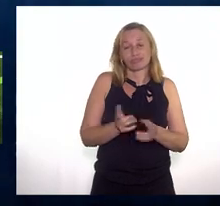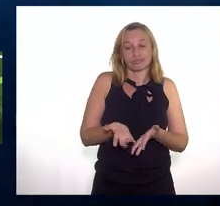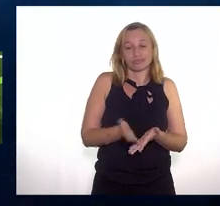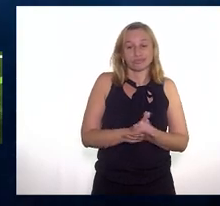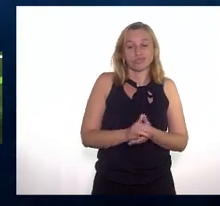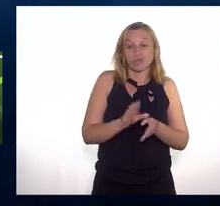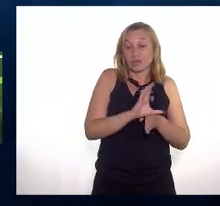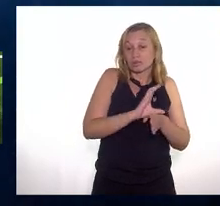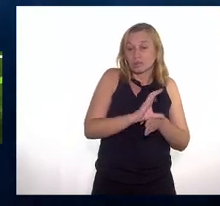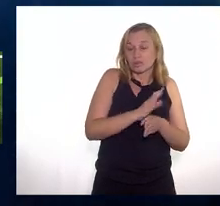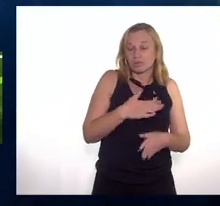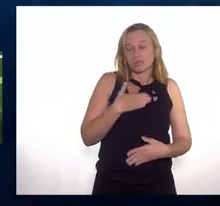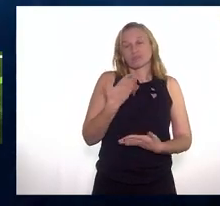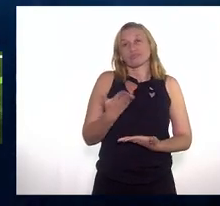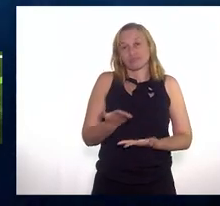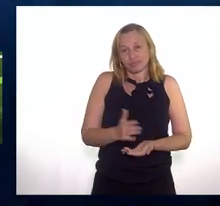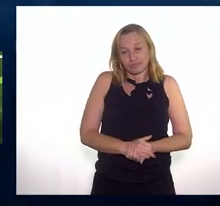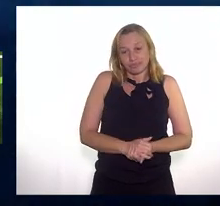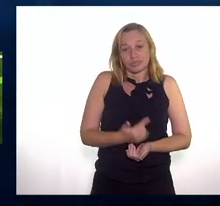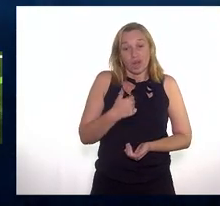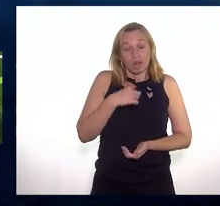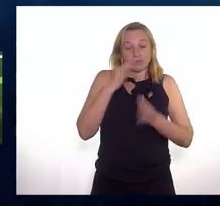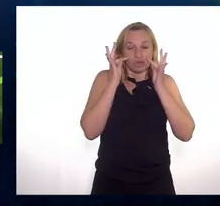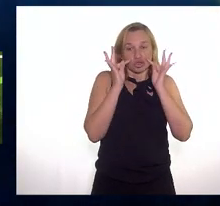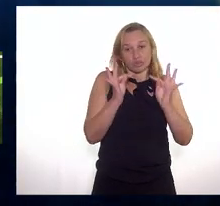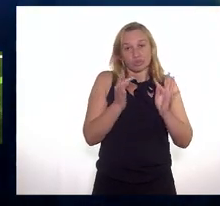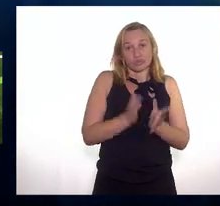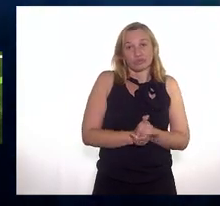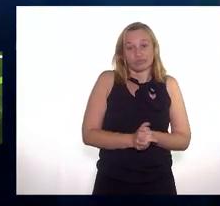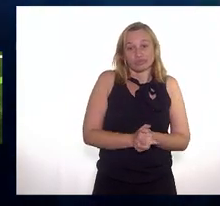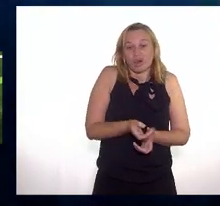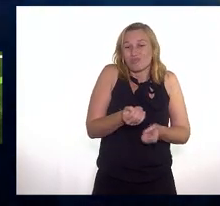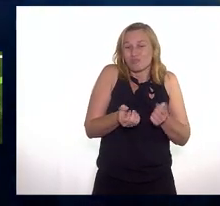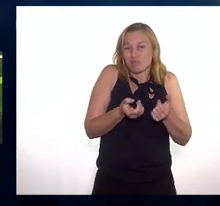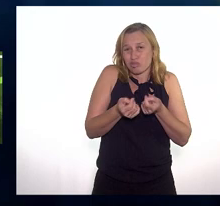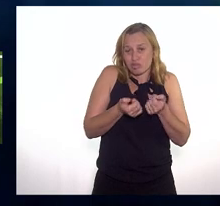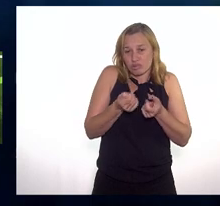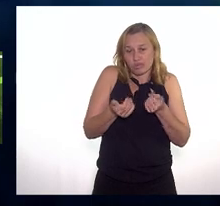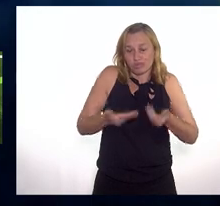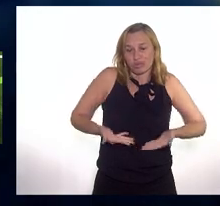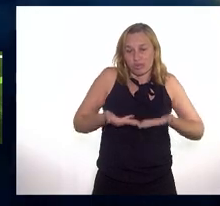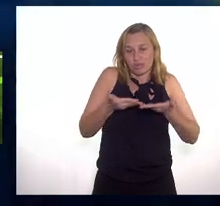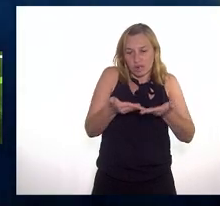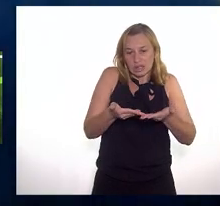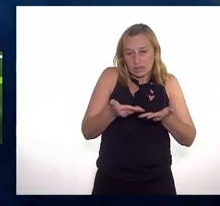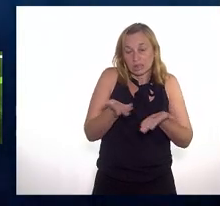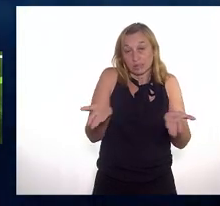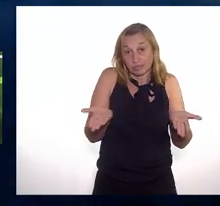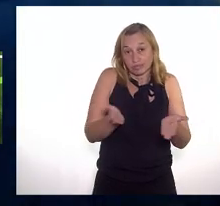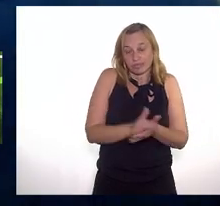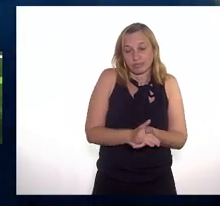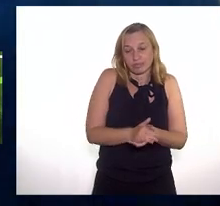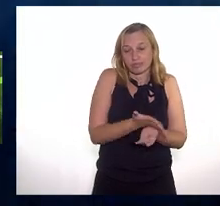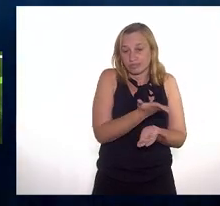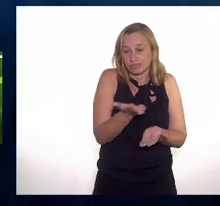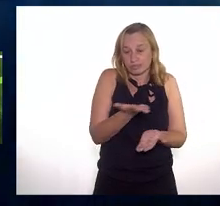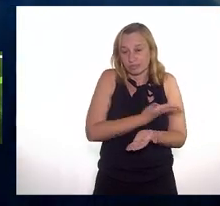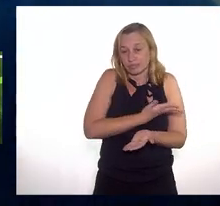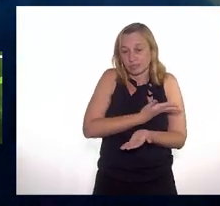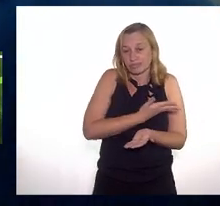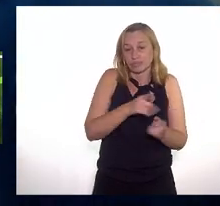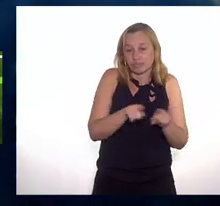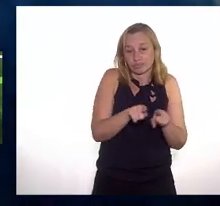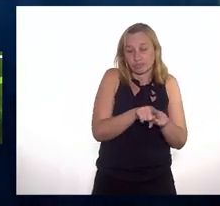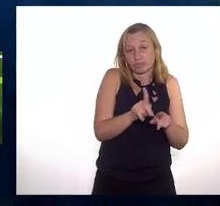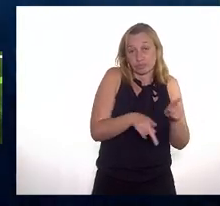me assusta muito eu ser testemunha disso e ter muito pouco para oferecer, né, aos meus colegas e à